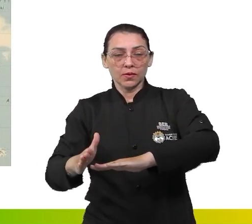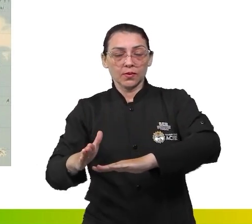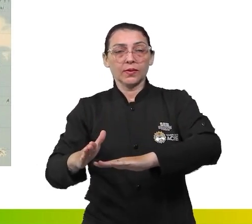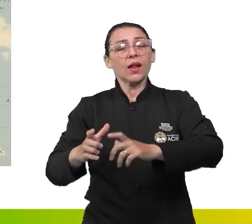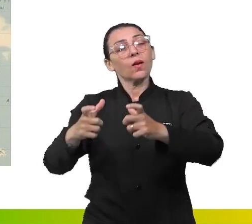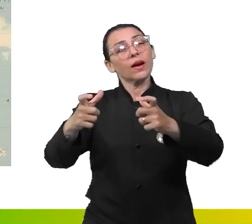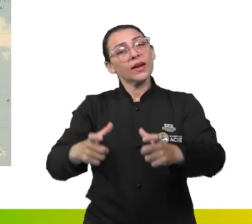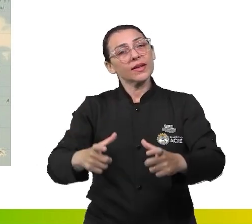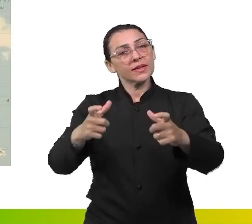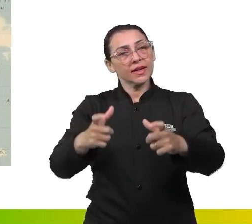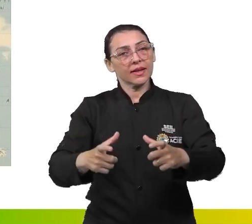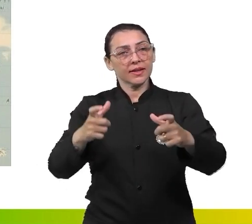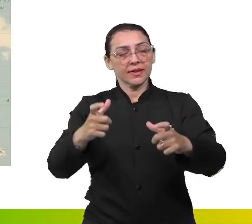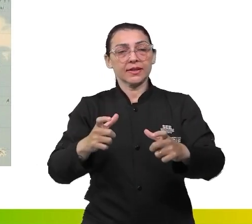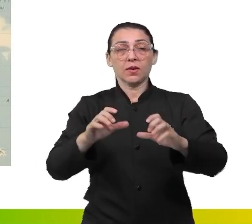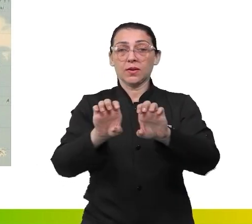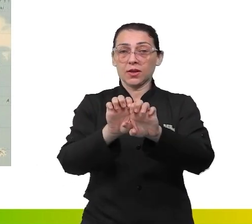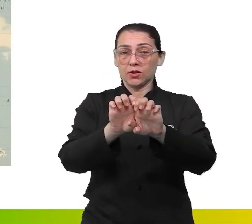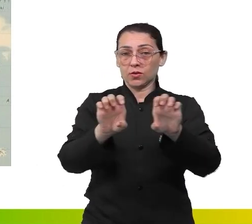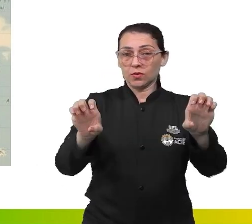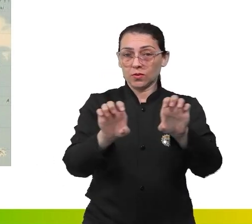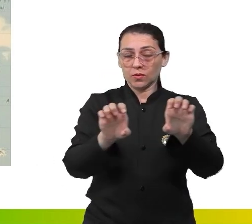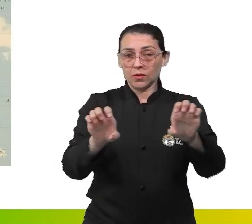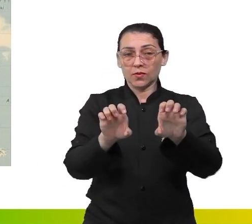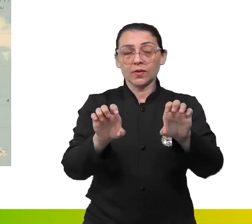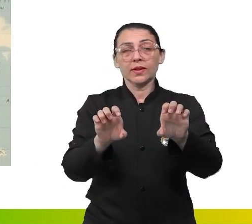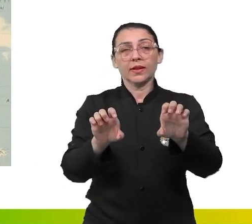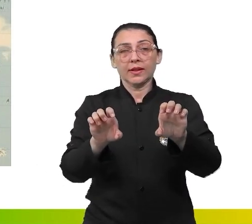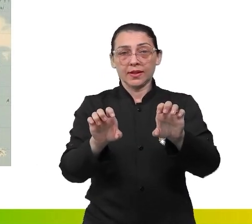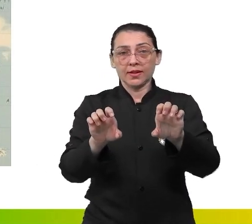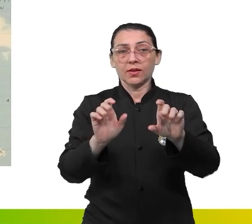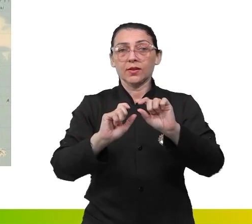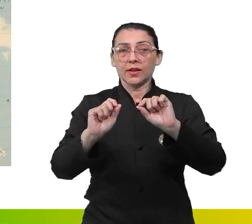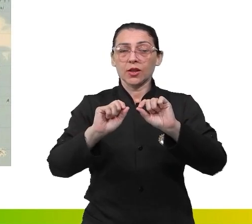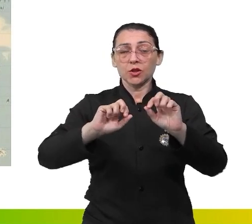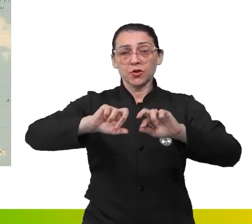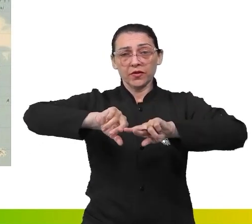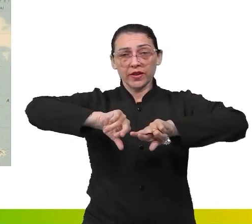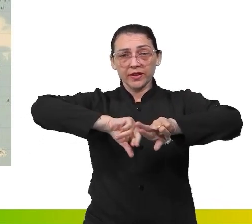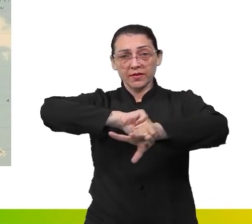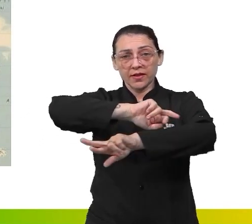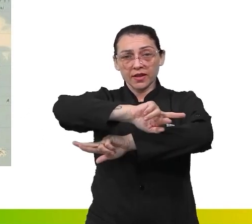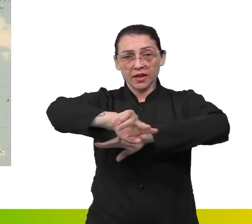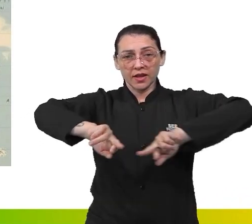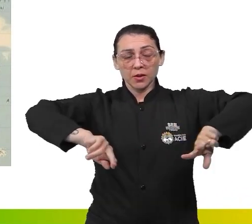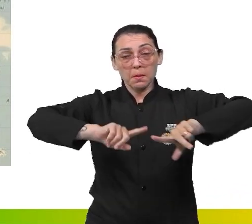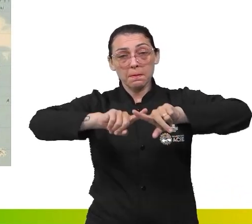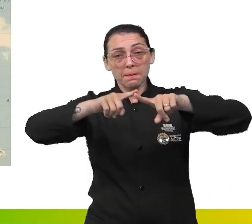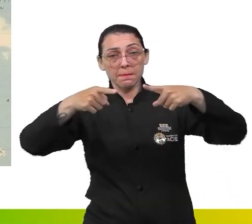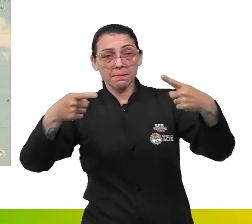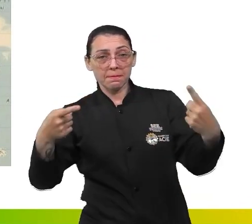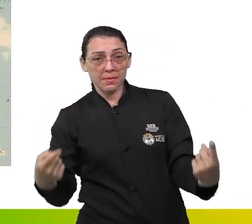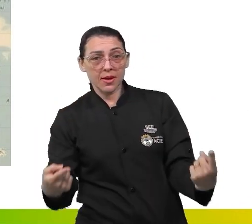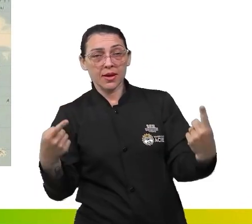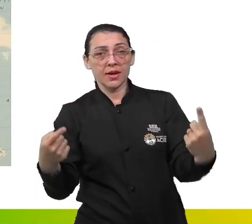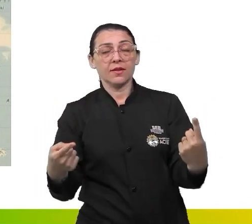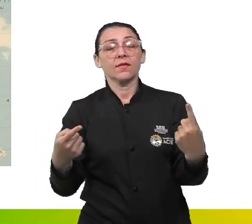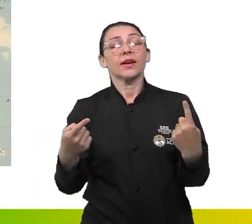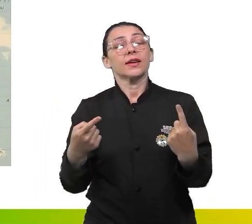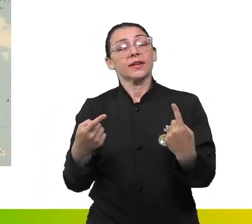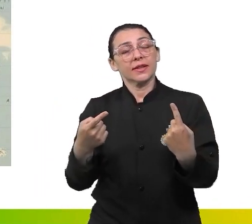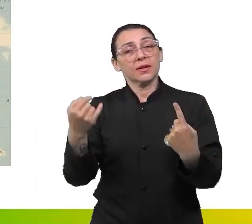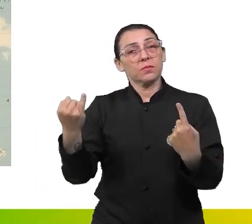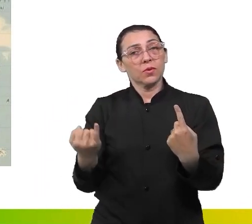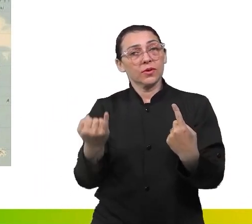sua localização e toda a sua estrutura, vai ser um relevo bastante diversificado. Mas a gente vai dar